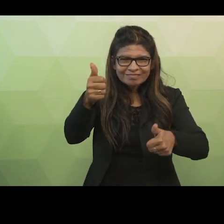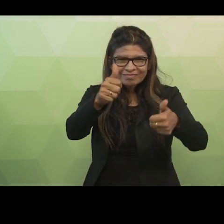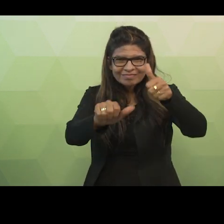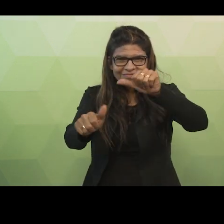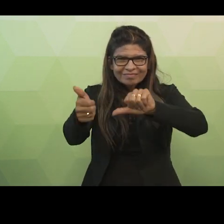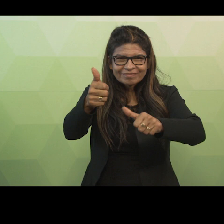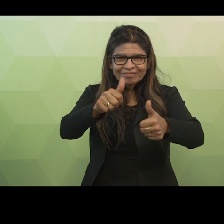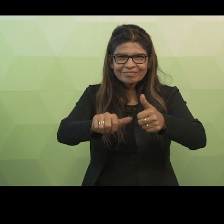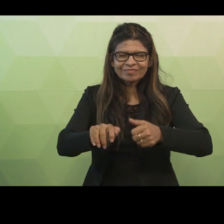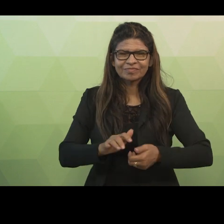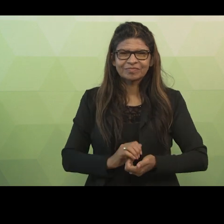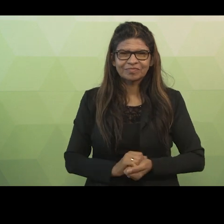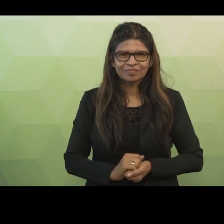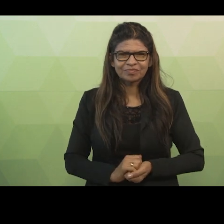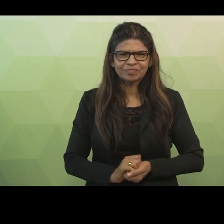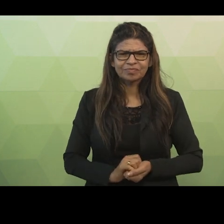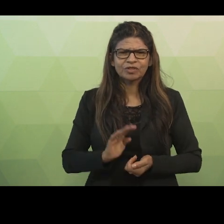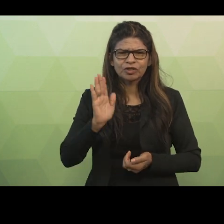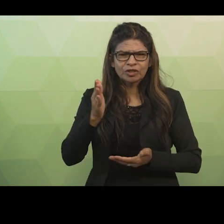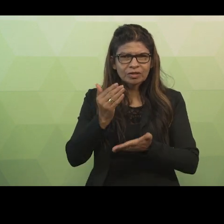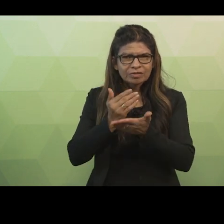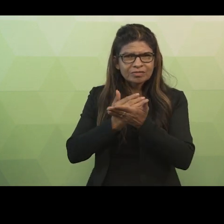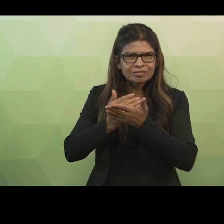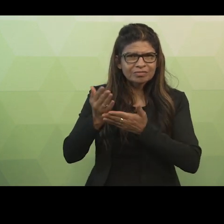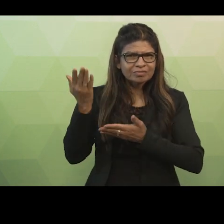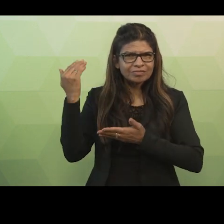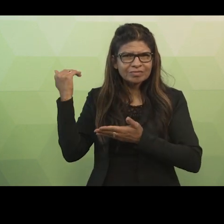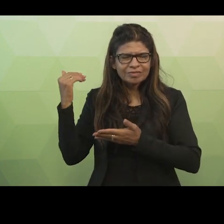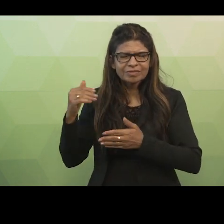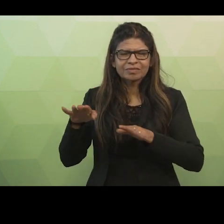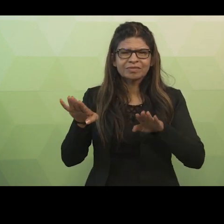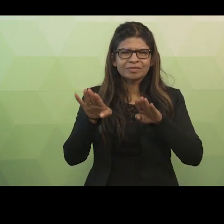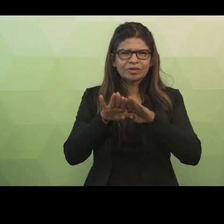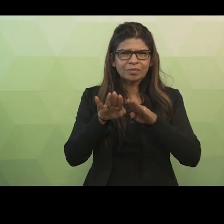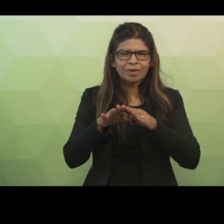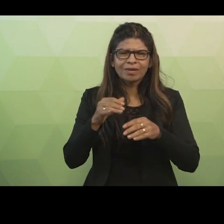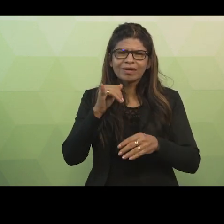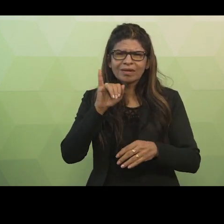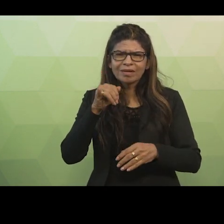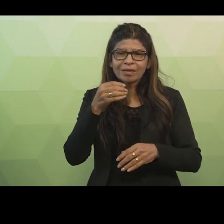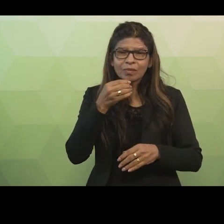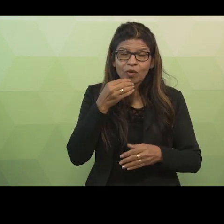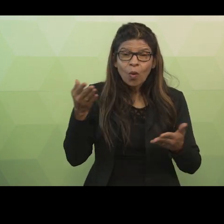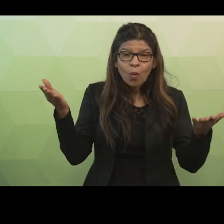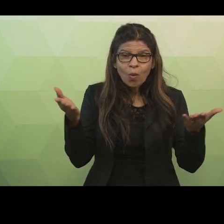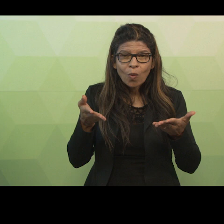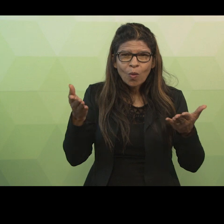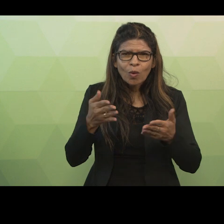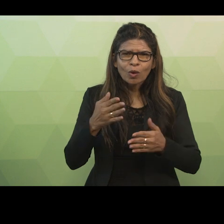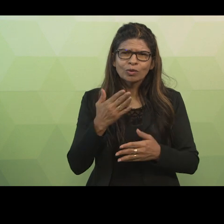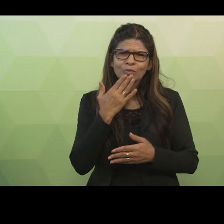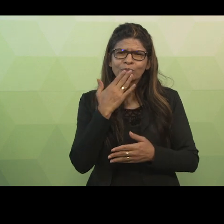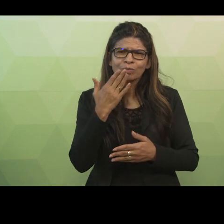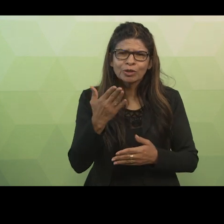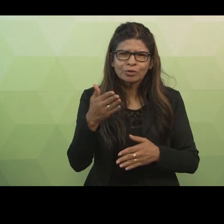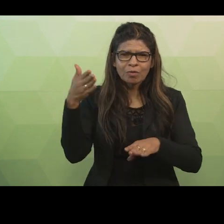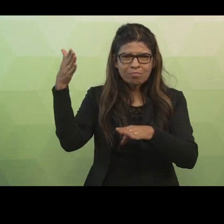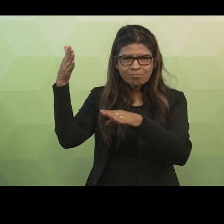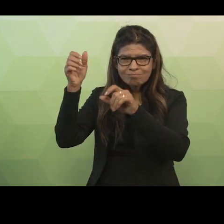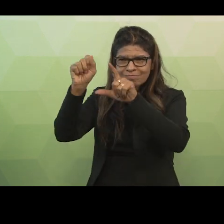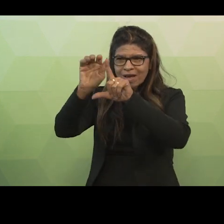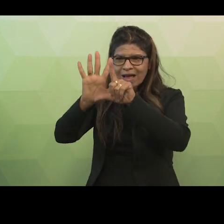em todas as outras vezes que iniciei as outras aulas, aproveito para pedir a vocês que participem da nossa sala